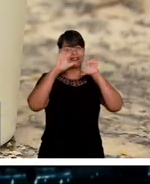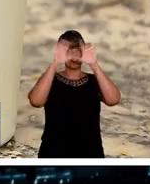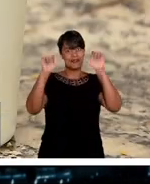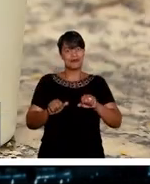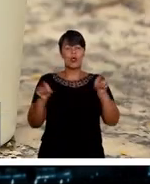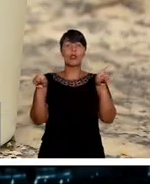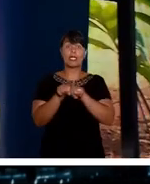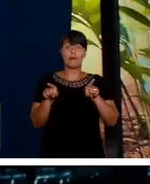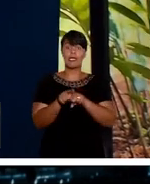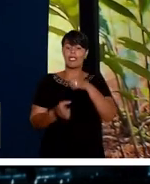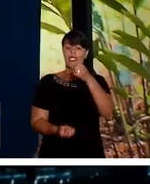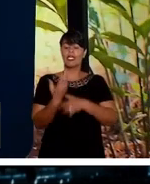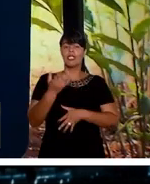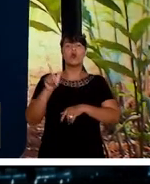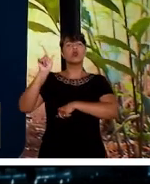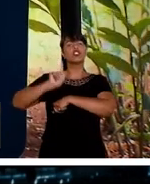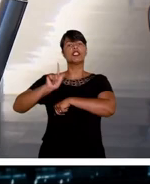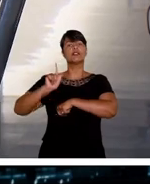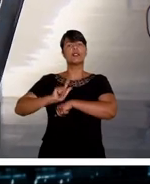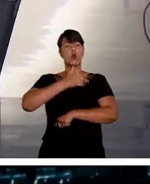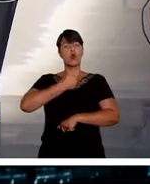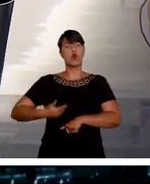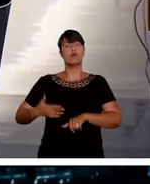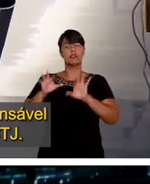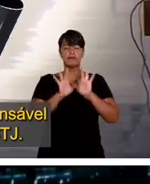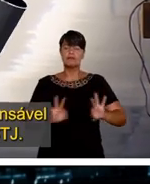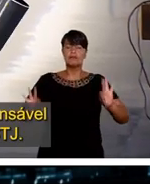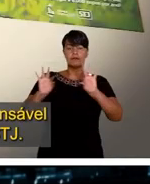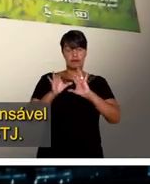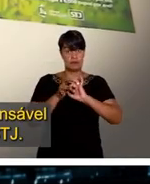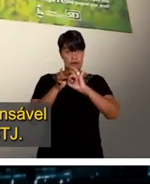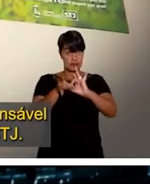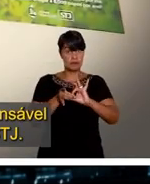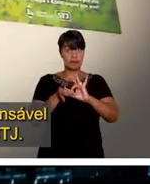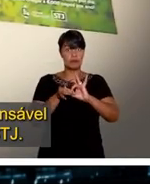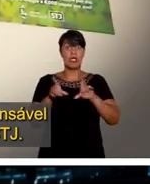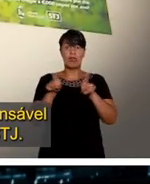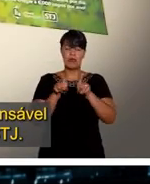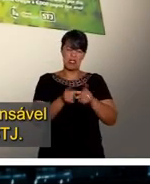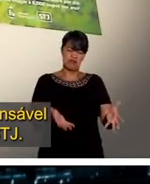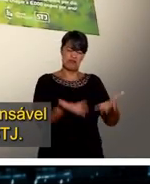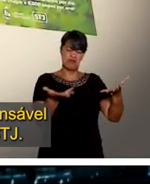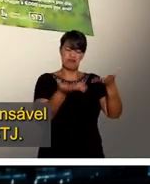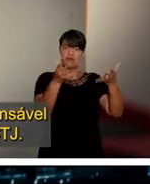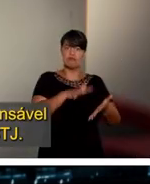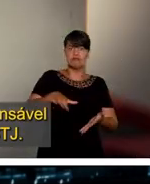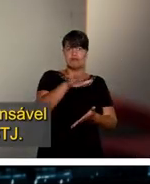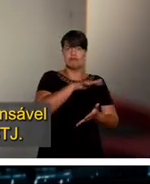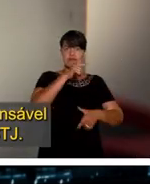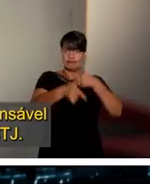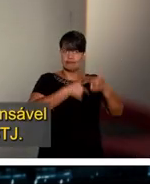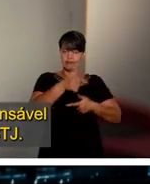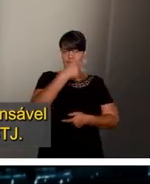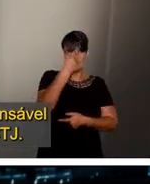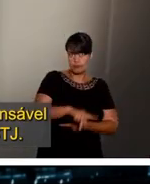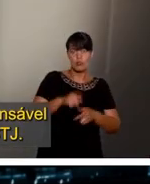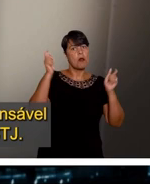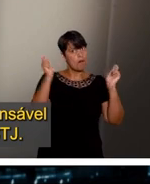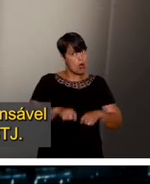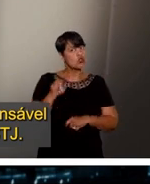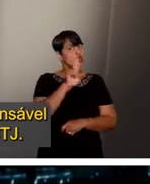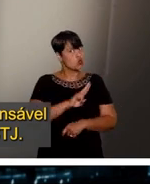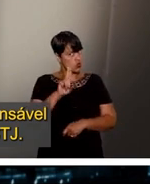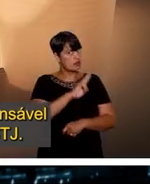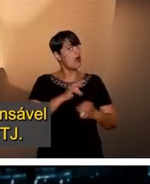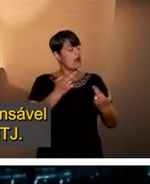para a implantação de uma gestão pública mais sustentável e estimula os servidores a usarem de maneira responsável os